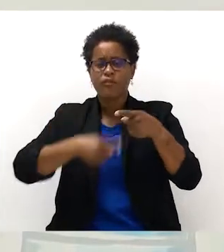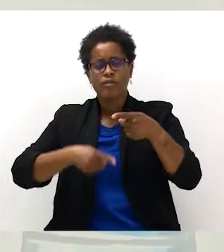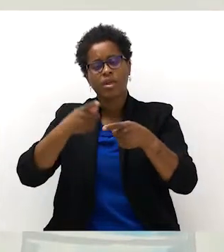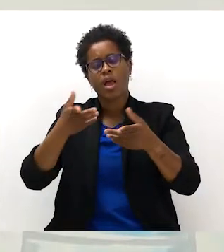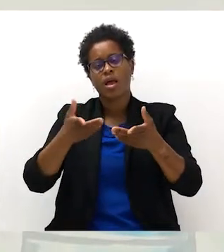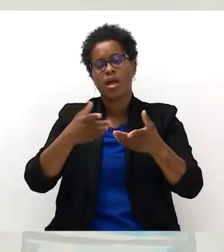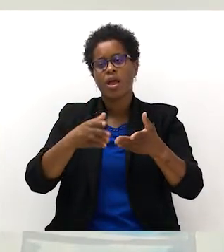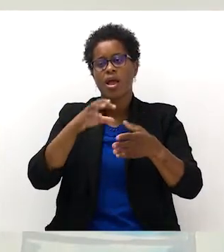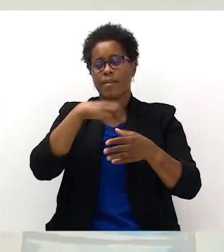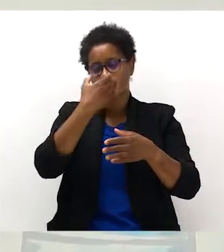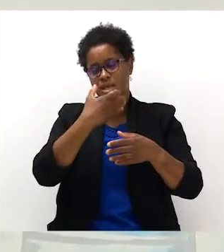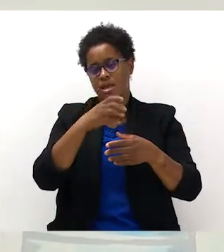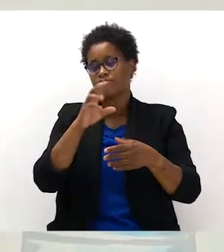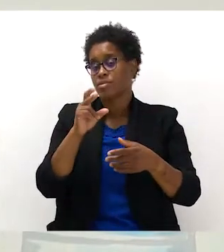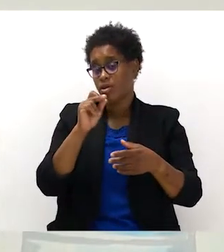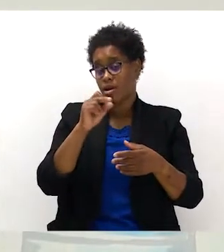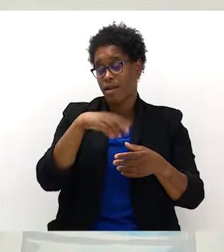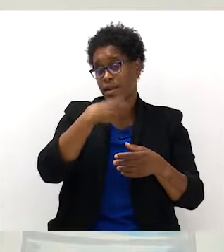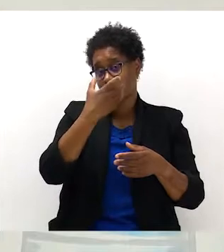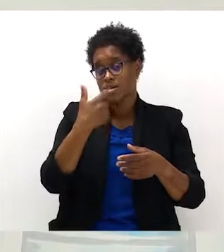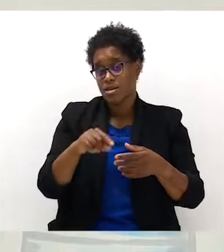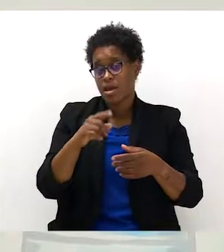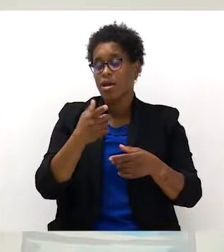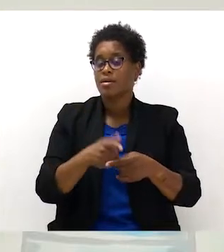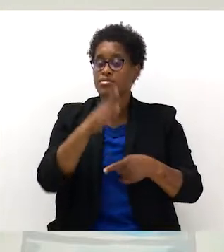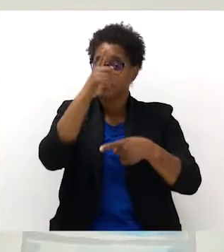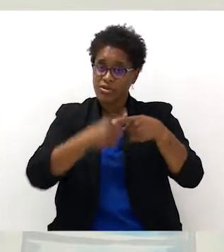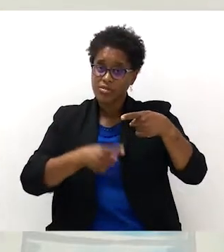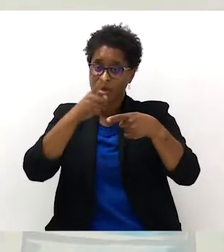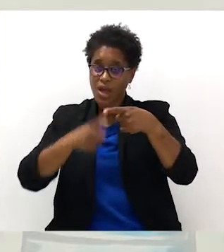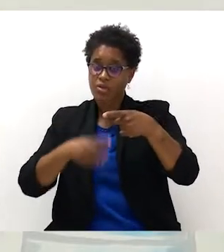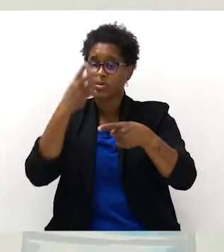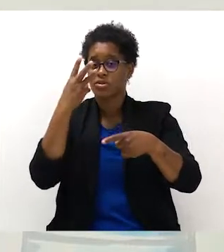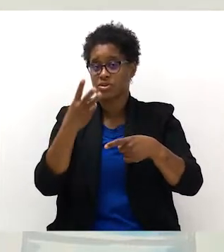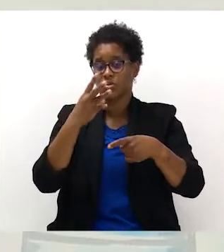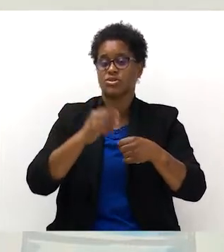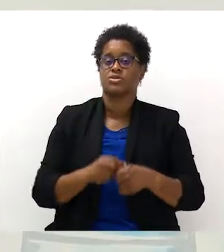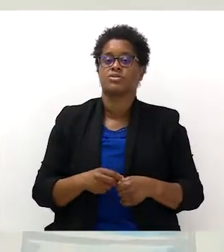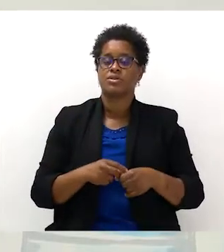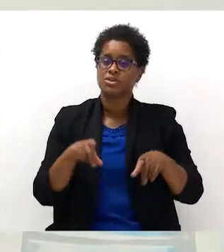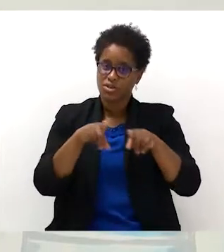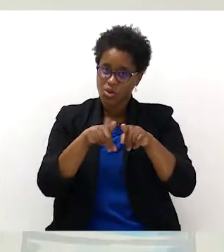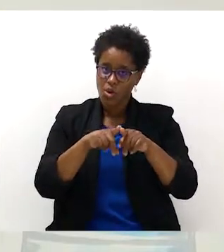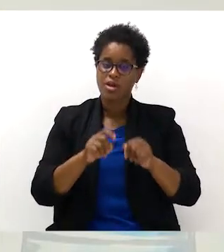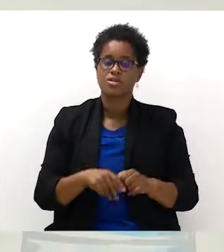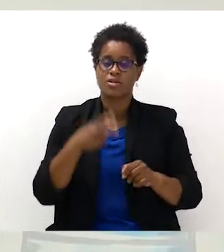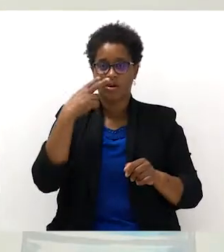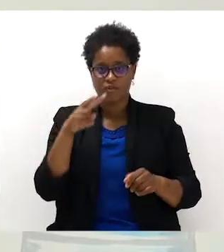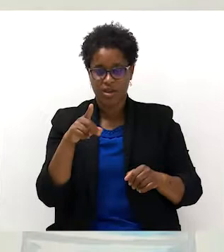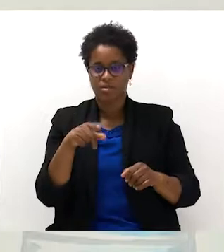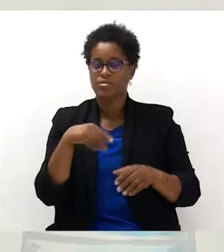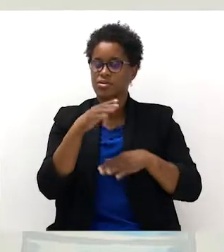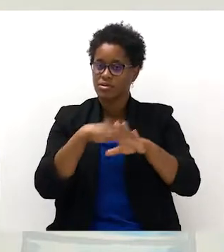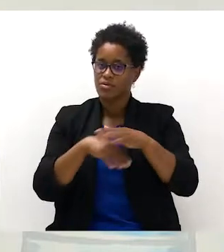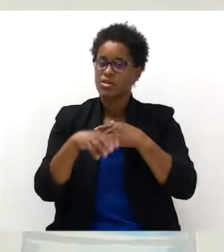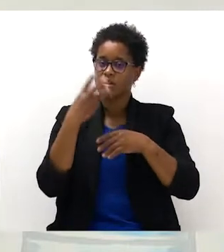maçã? A maçã está dividida em três partes iguais. Estão a ver? Também representamos aqui